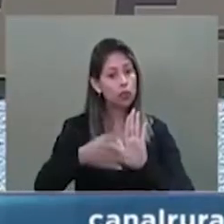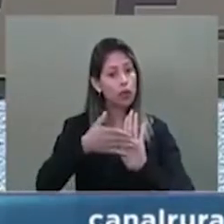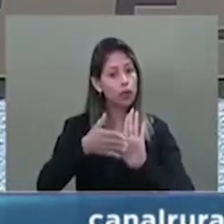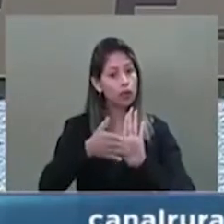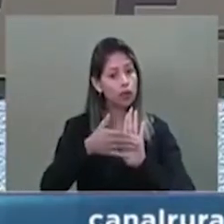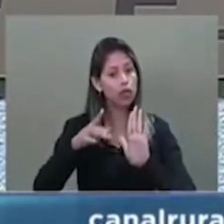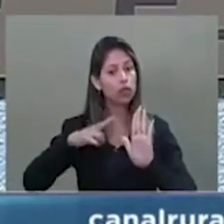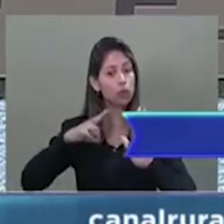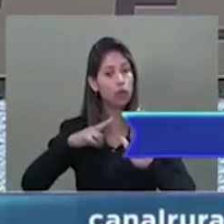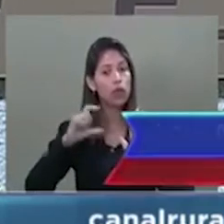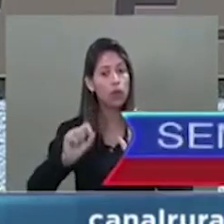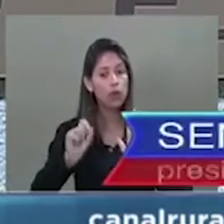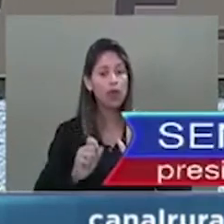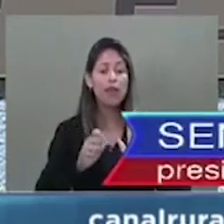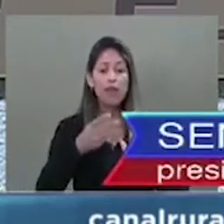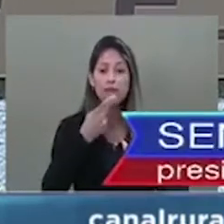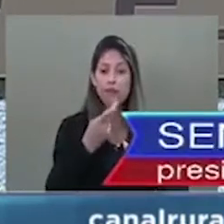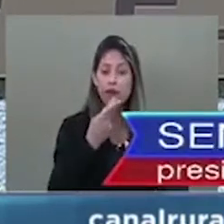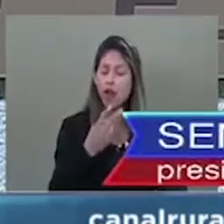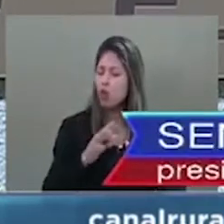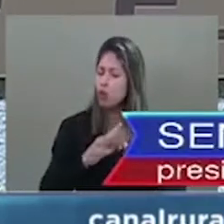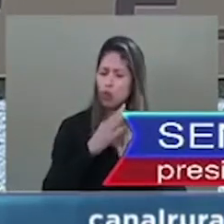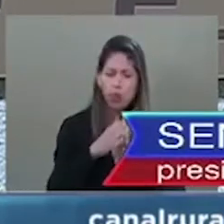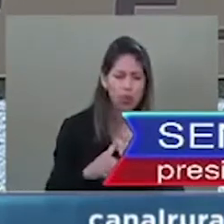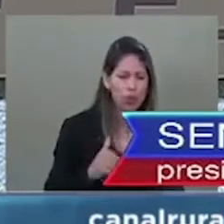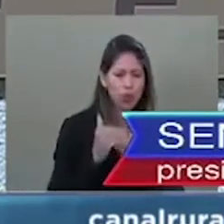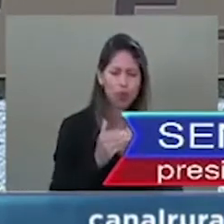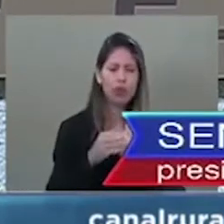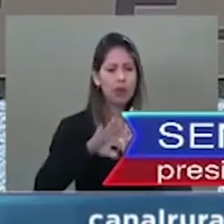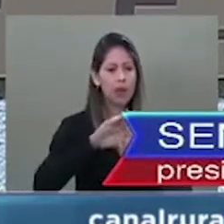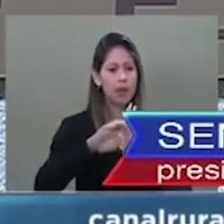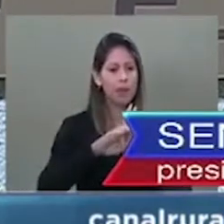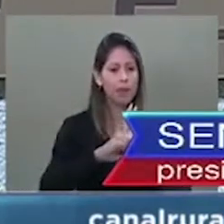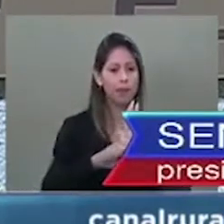tudo aquilo que fala o presidente Lula.